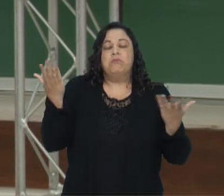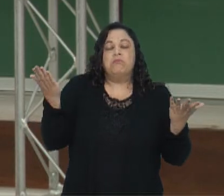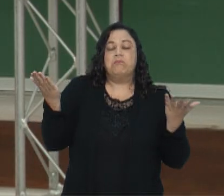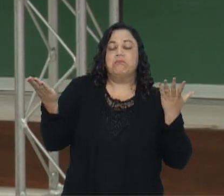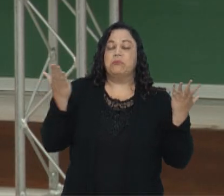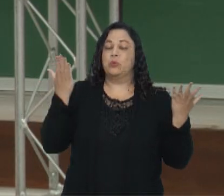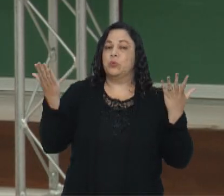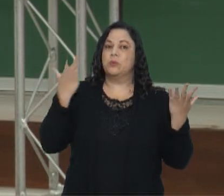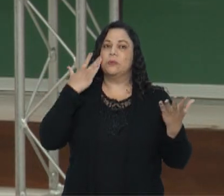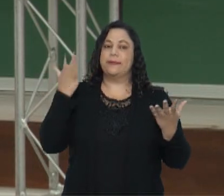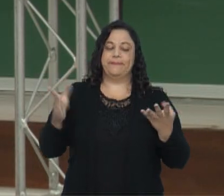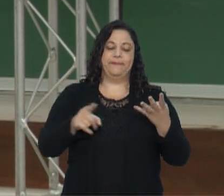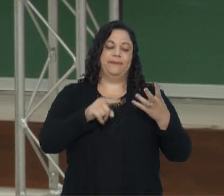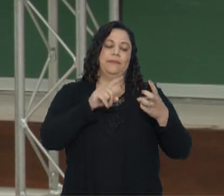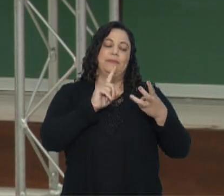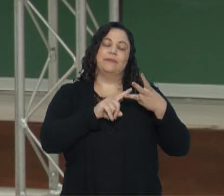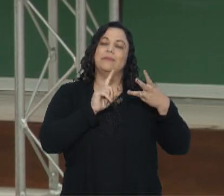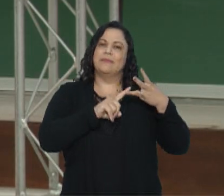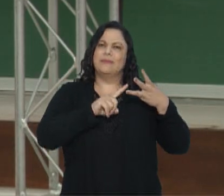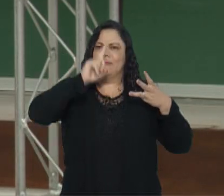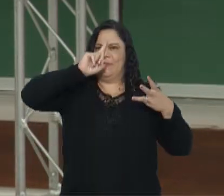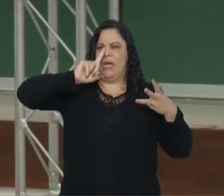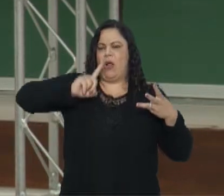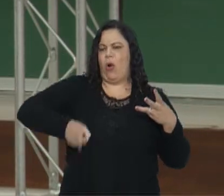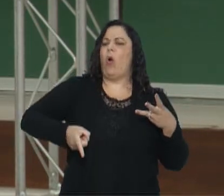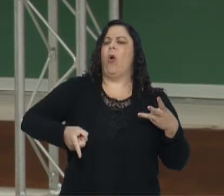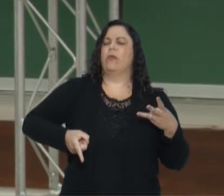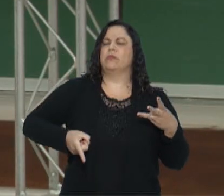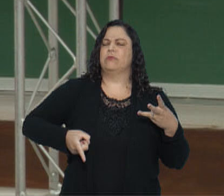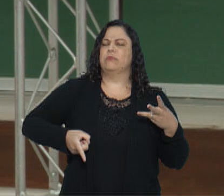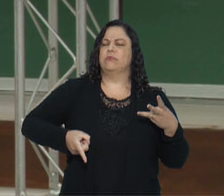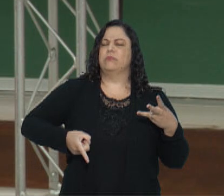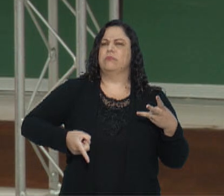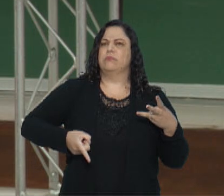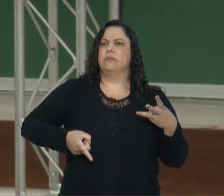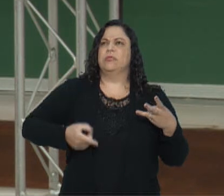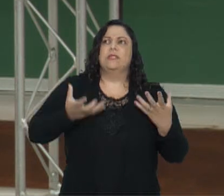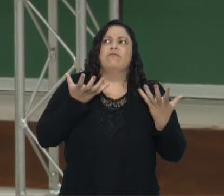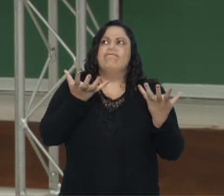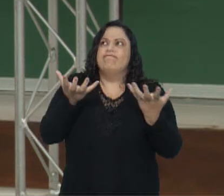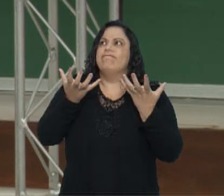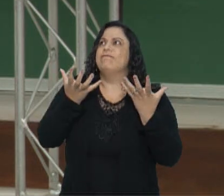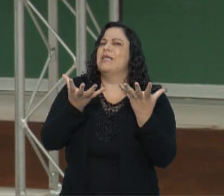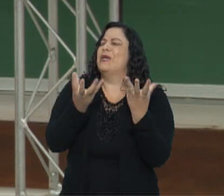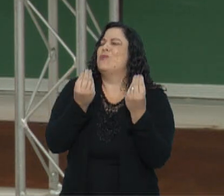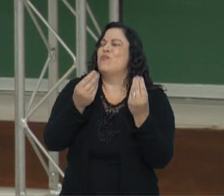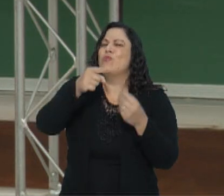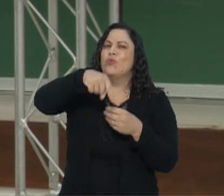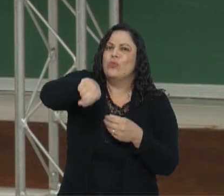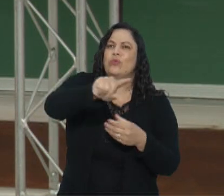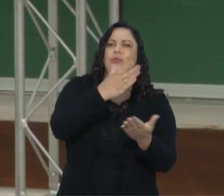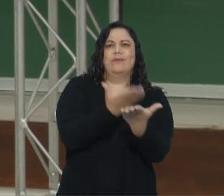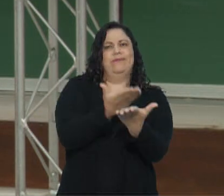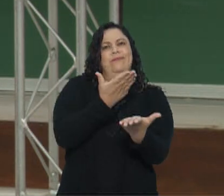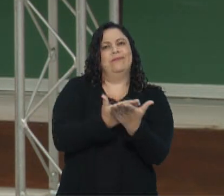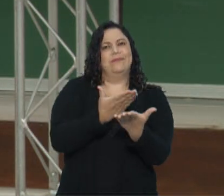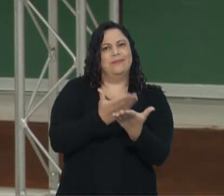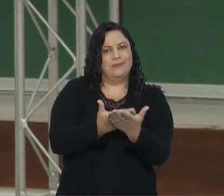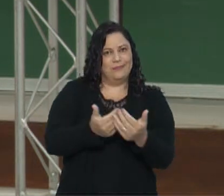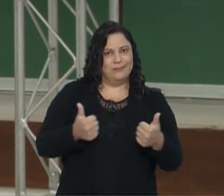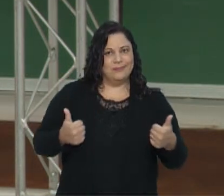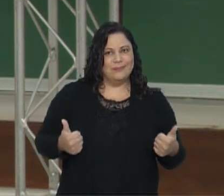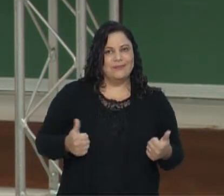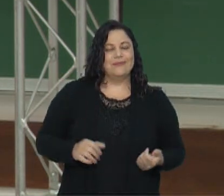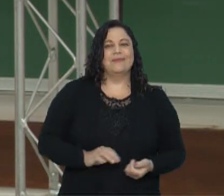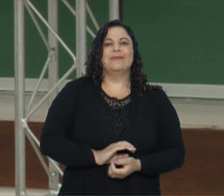o imperativo, ordem, desejo. Eu quero muito que vocês estudem, ok?